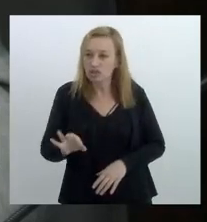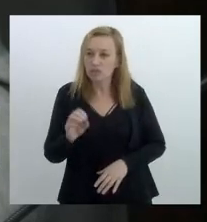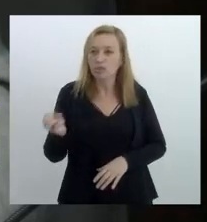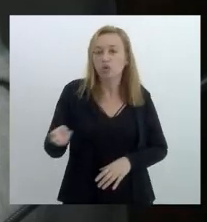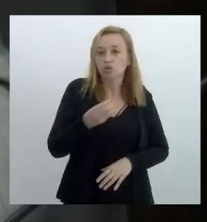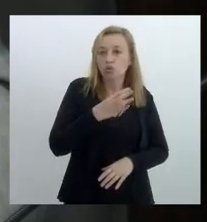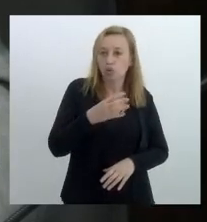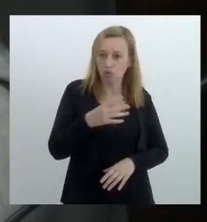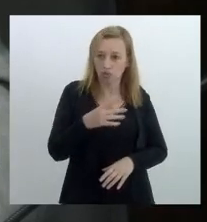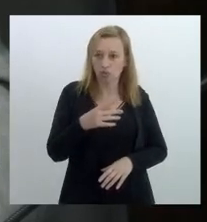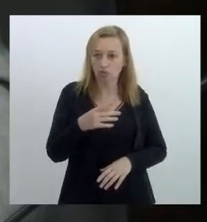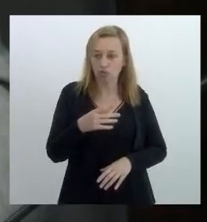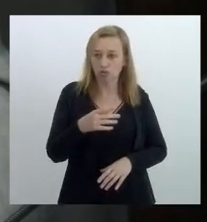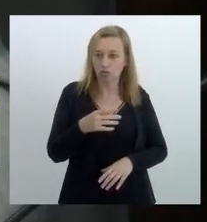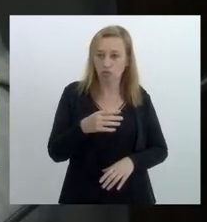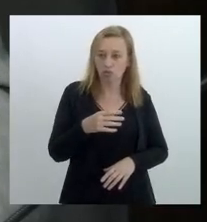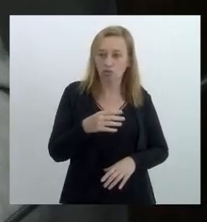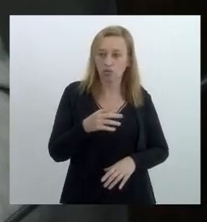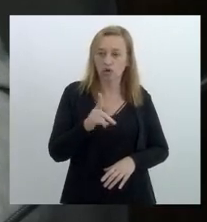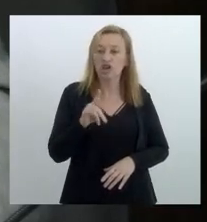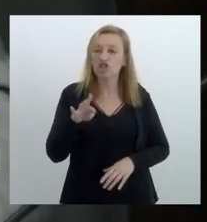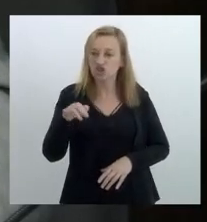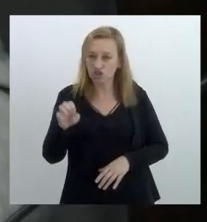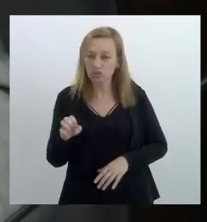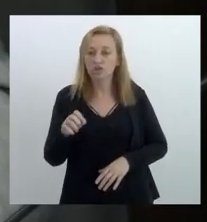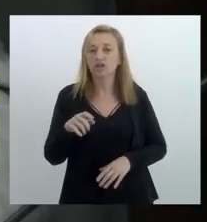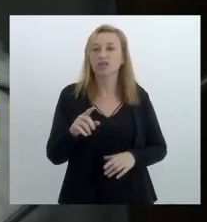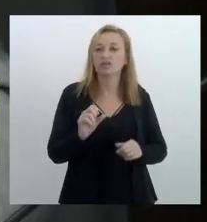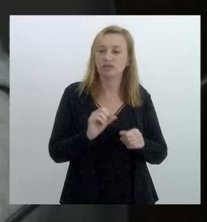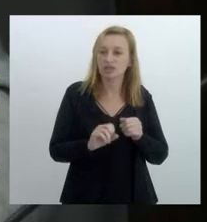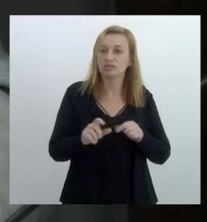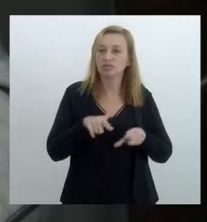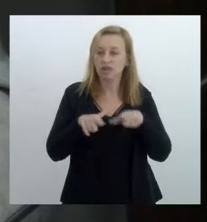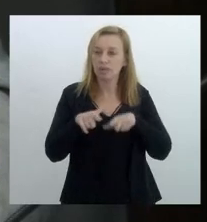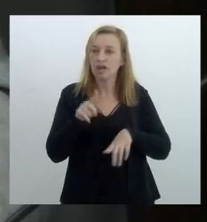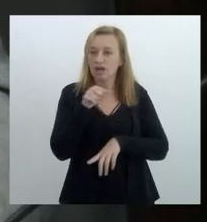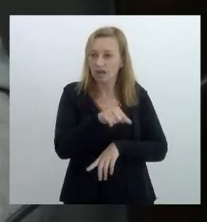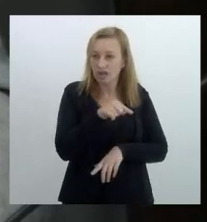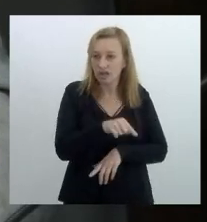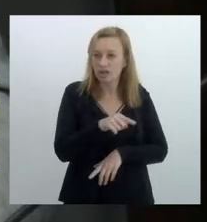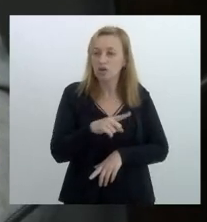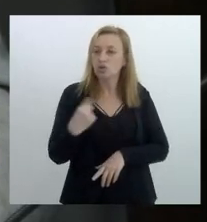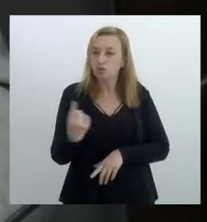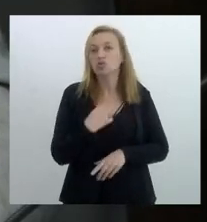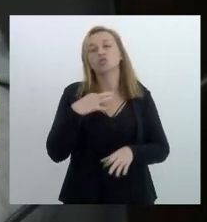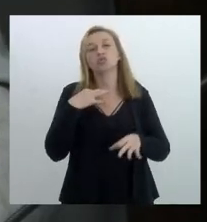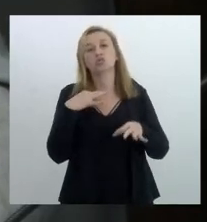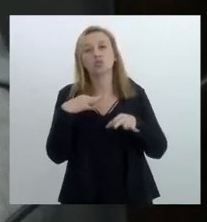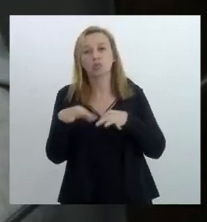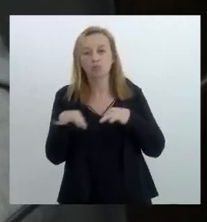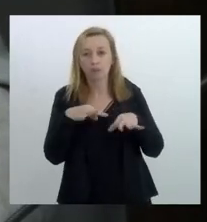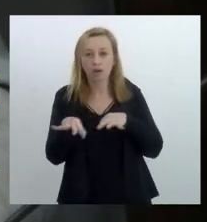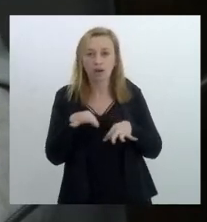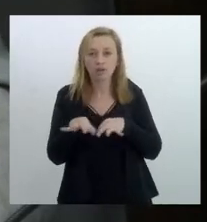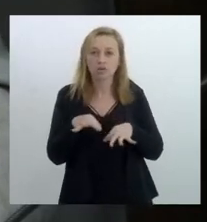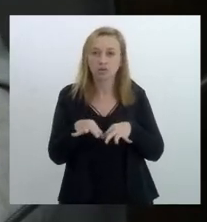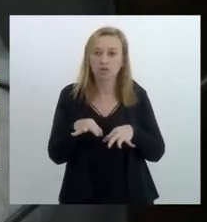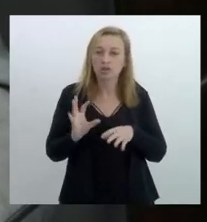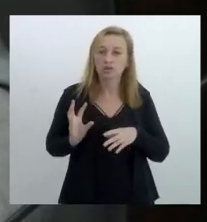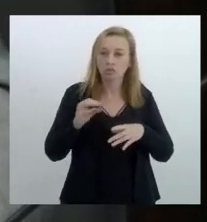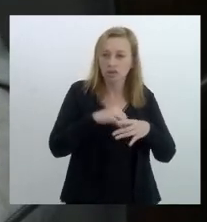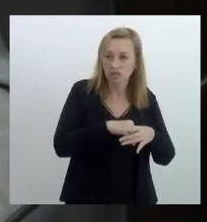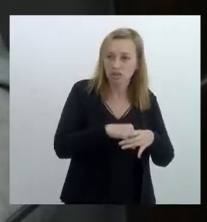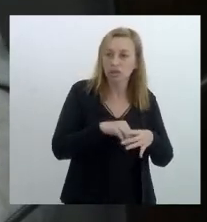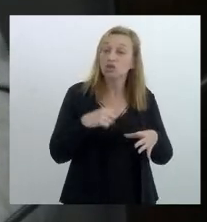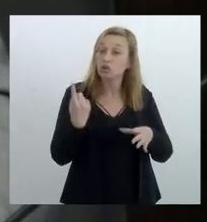regime. À medida que a gente faça a adesão aqui, que seja o nosso plano seja implementado,